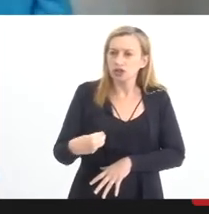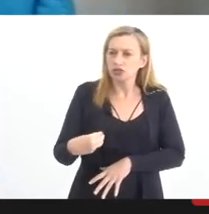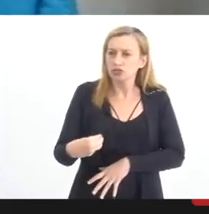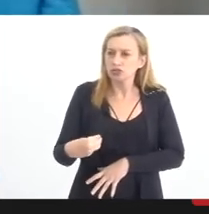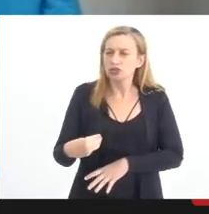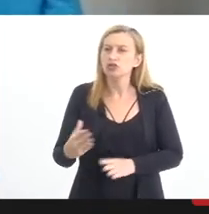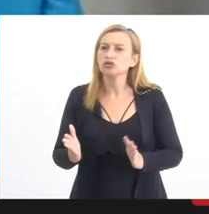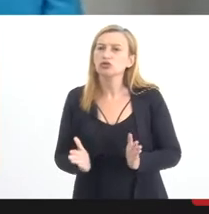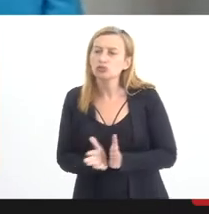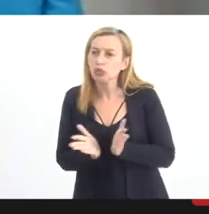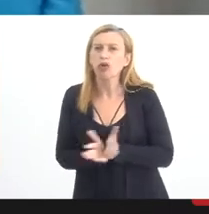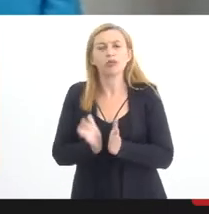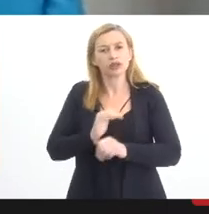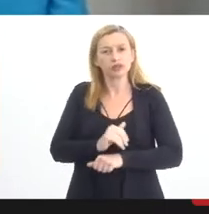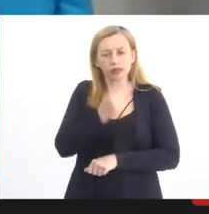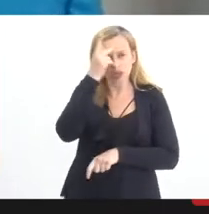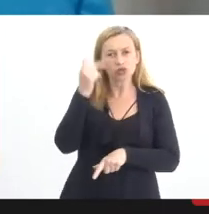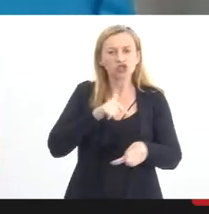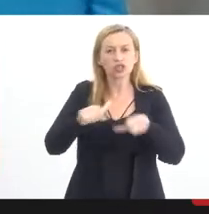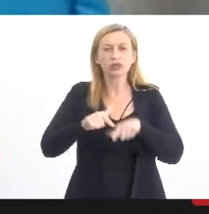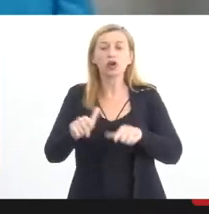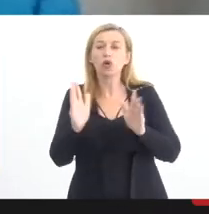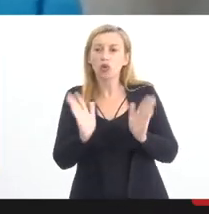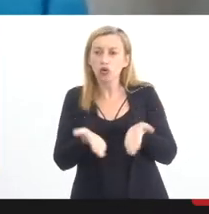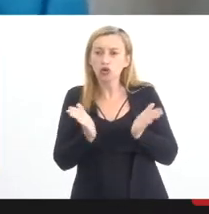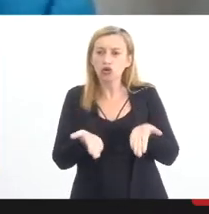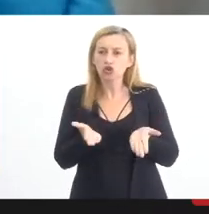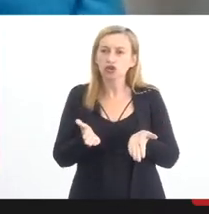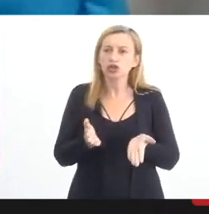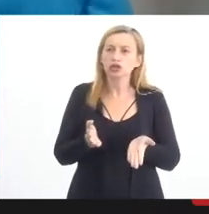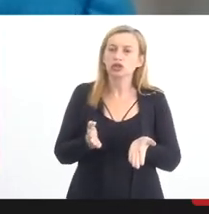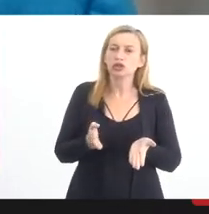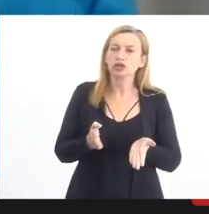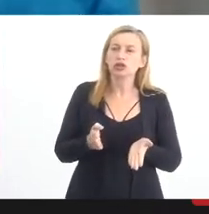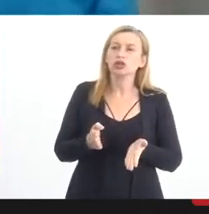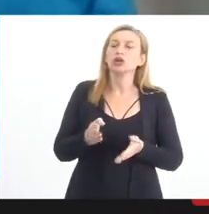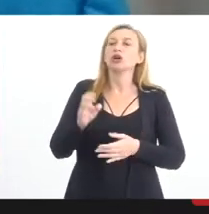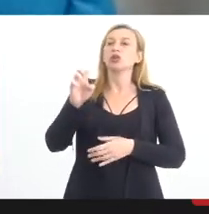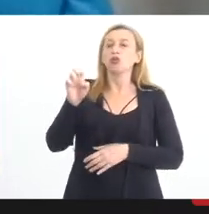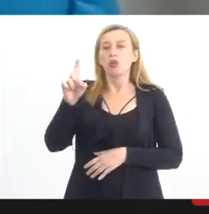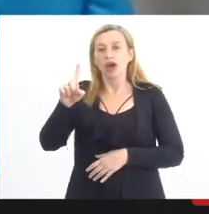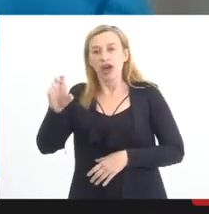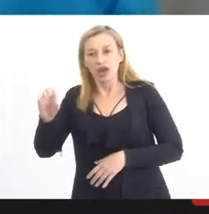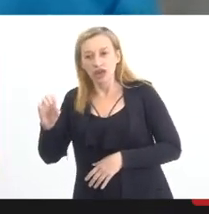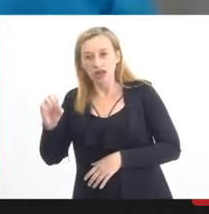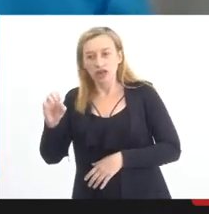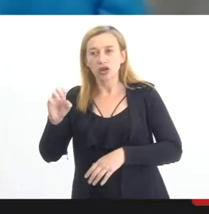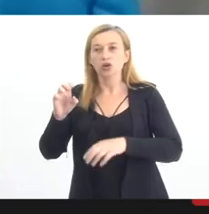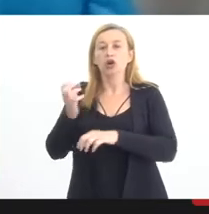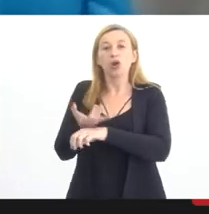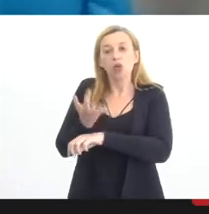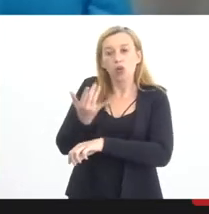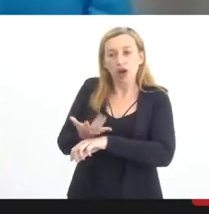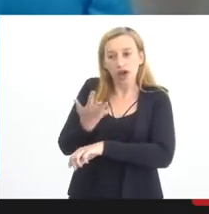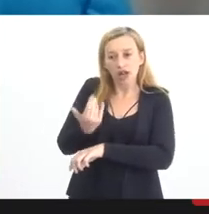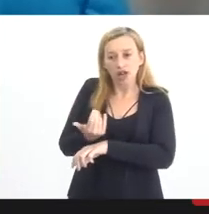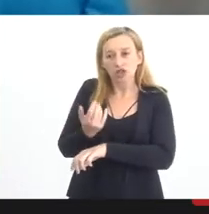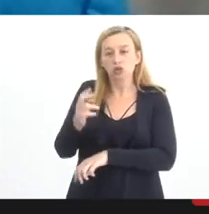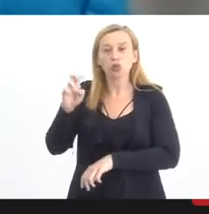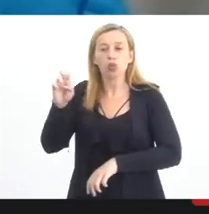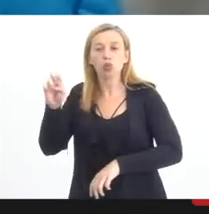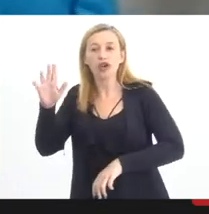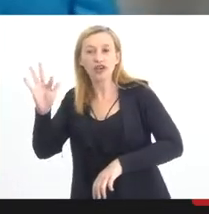trabalhadora. A UERJ hoje, assim como a UENF e a UESO, se traduzem nos